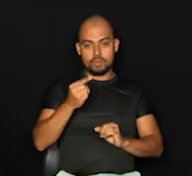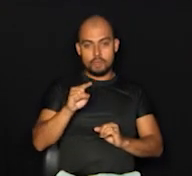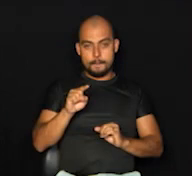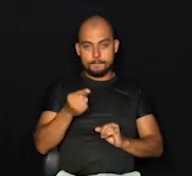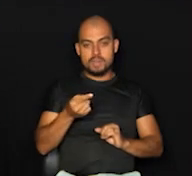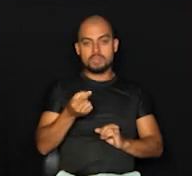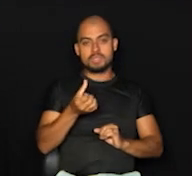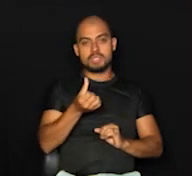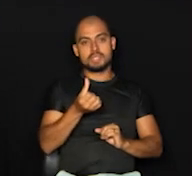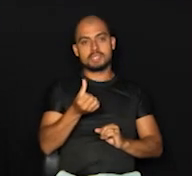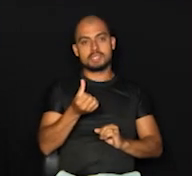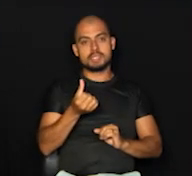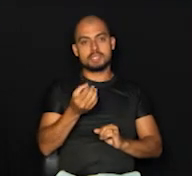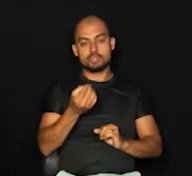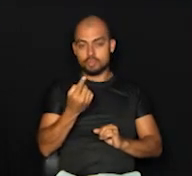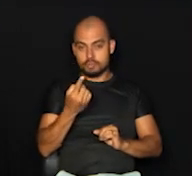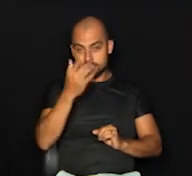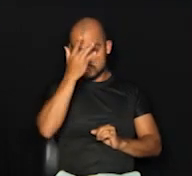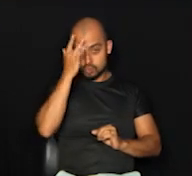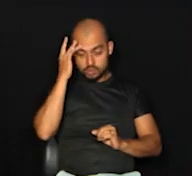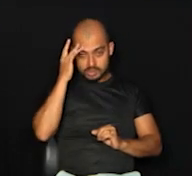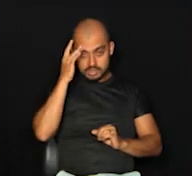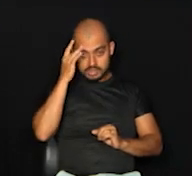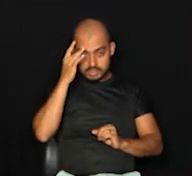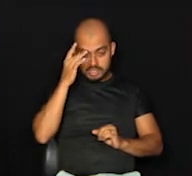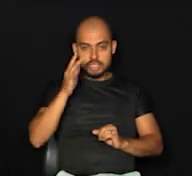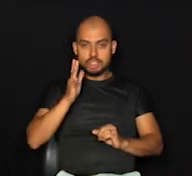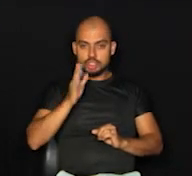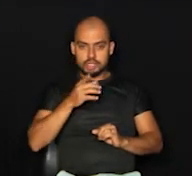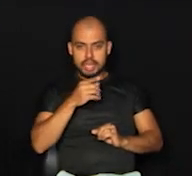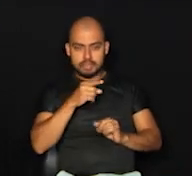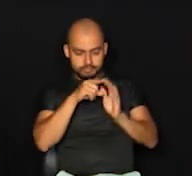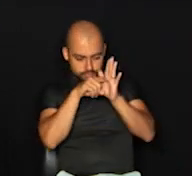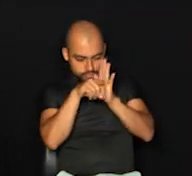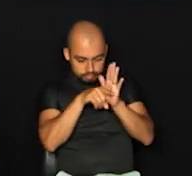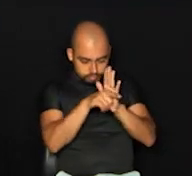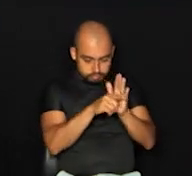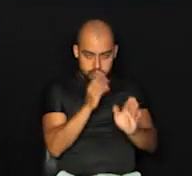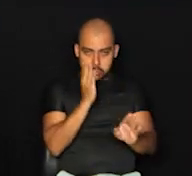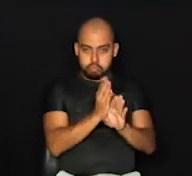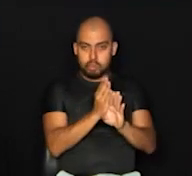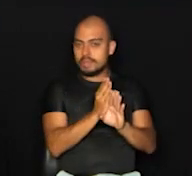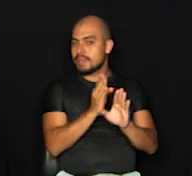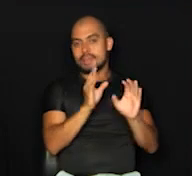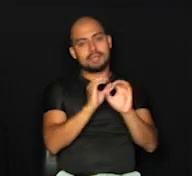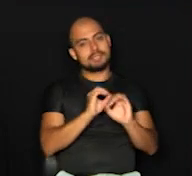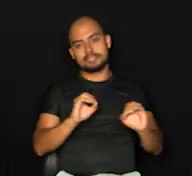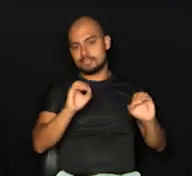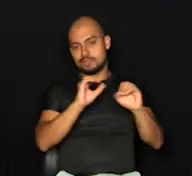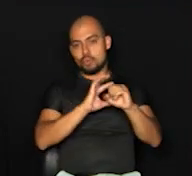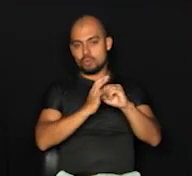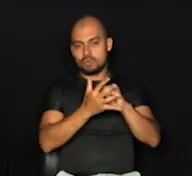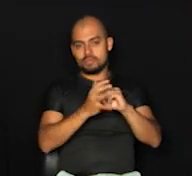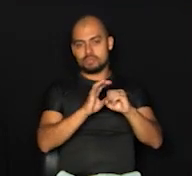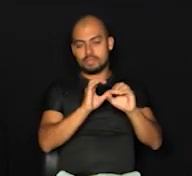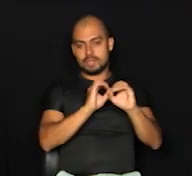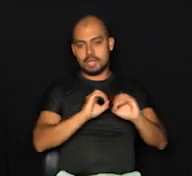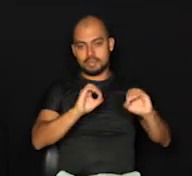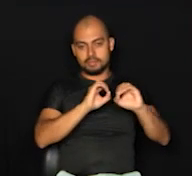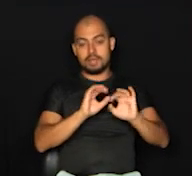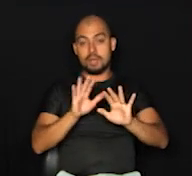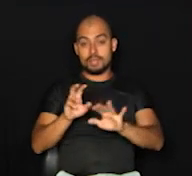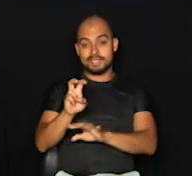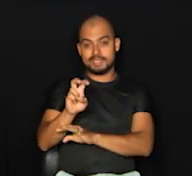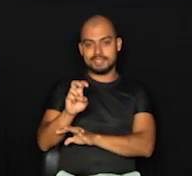81.601 casos descartados, pessoas que fizeram exames e não foram detectadas com a Covid-19,